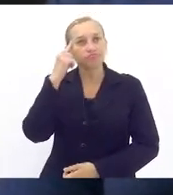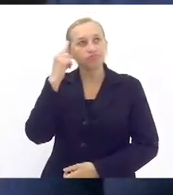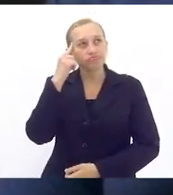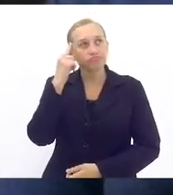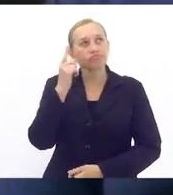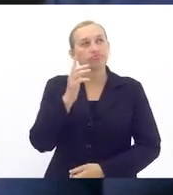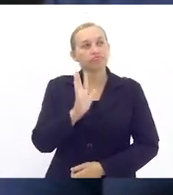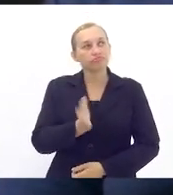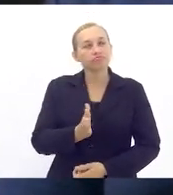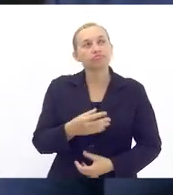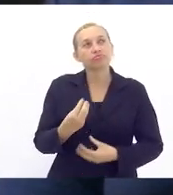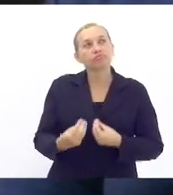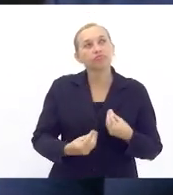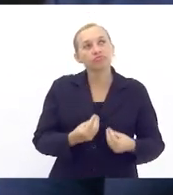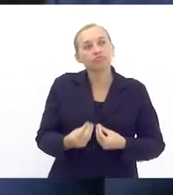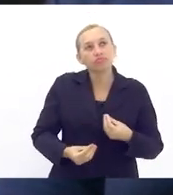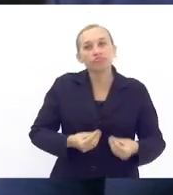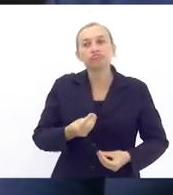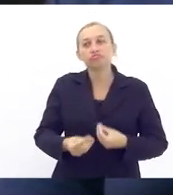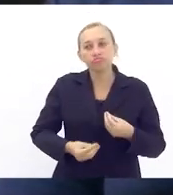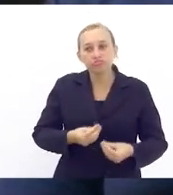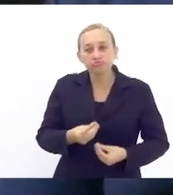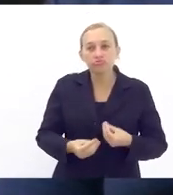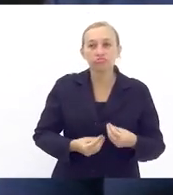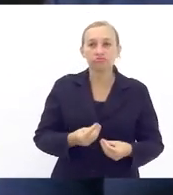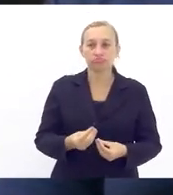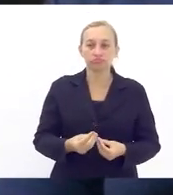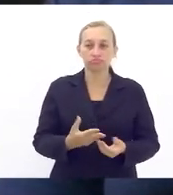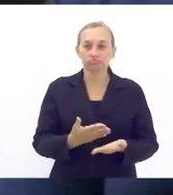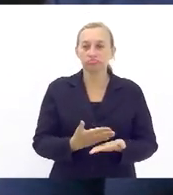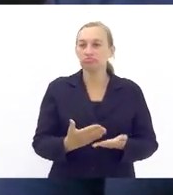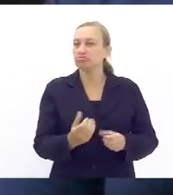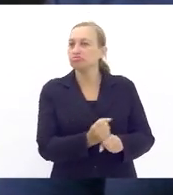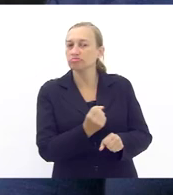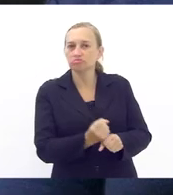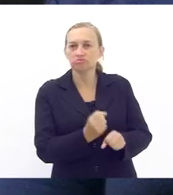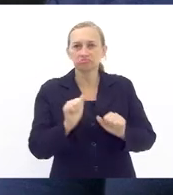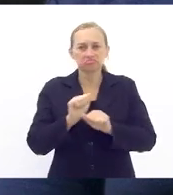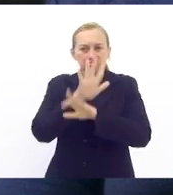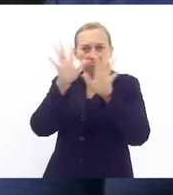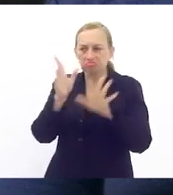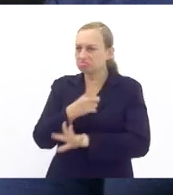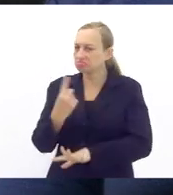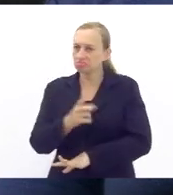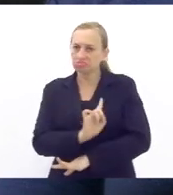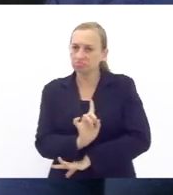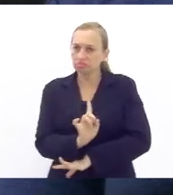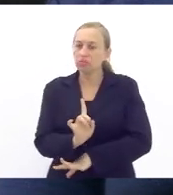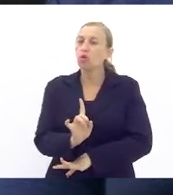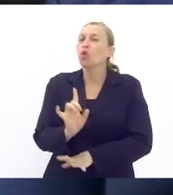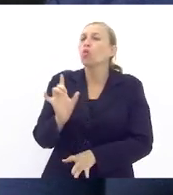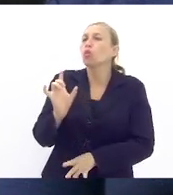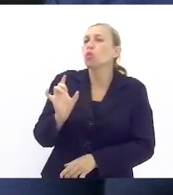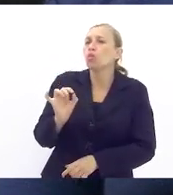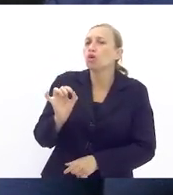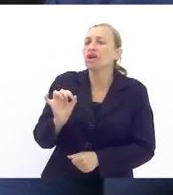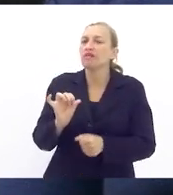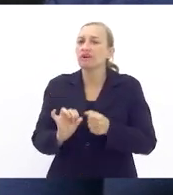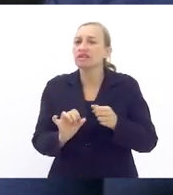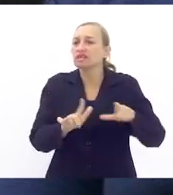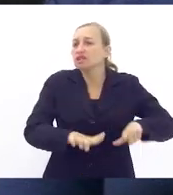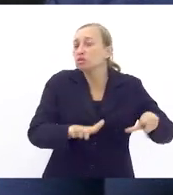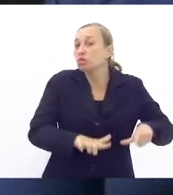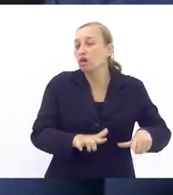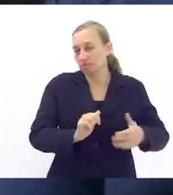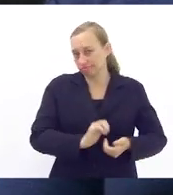em como vai se como vão se dar essas obras isso também não tá tão claro para gente é o que que vai ser feito desse espaço que é